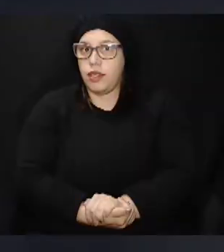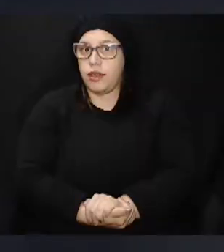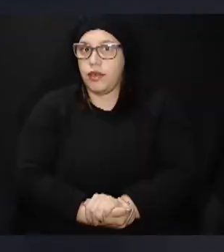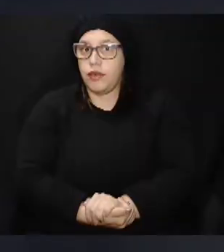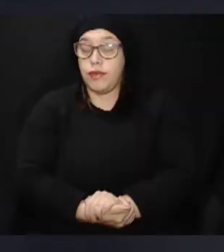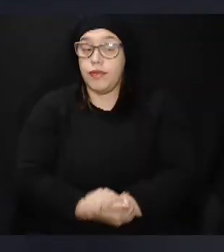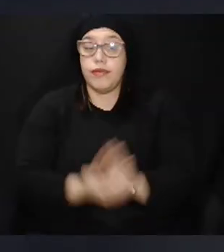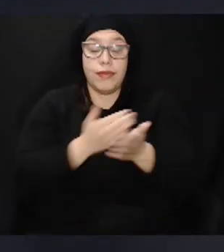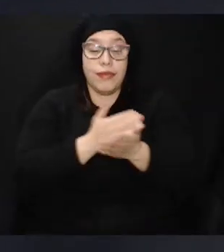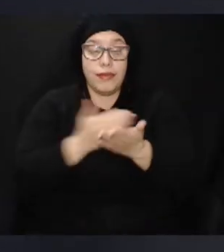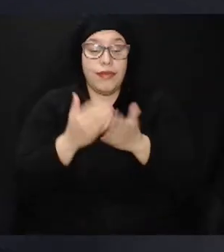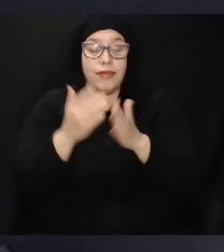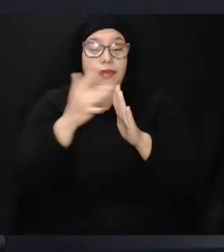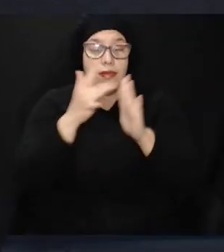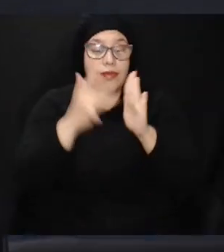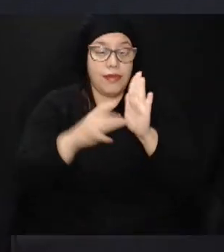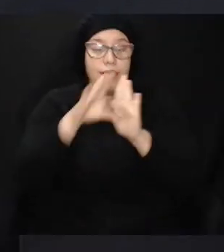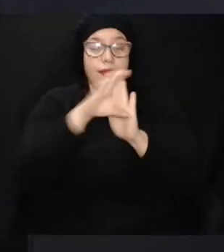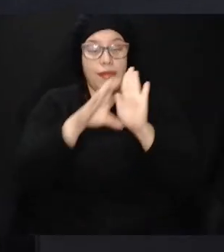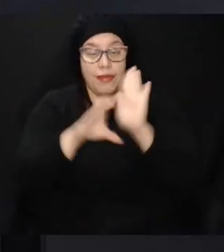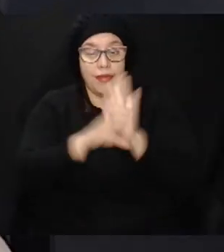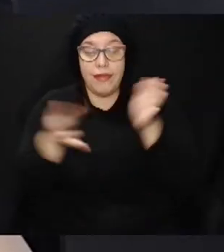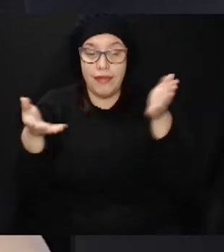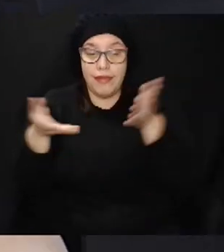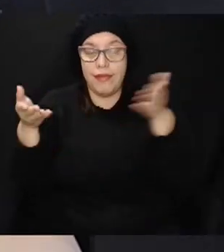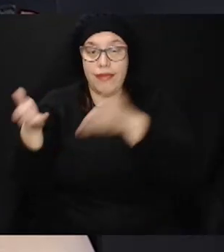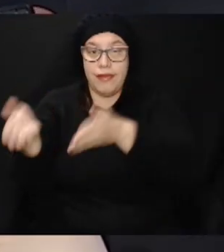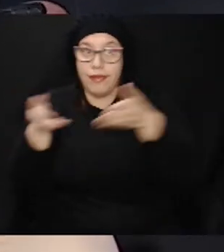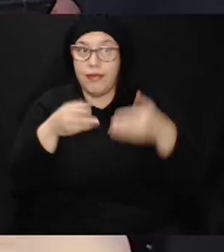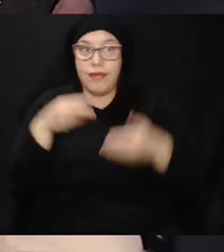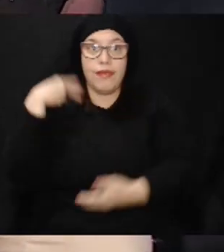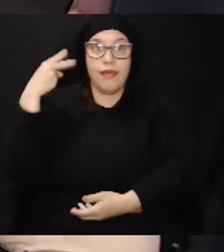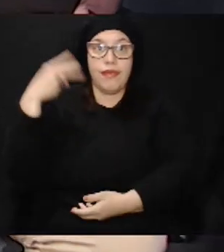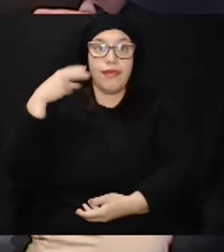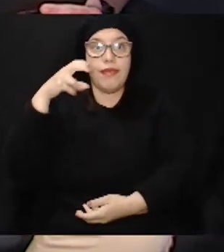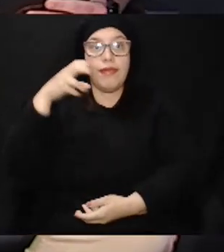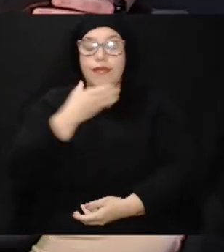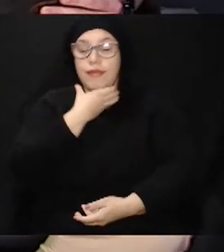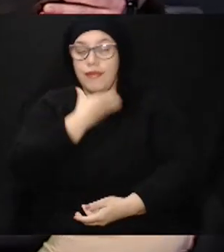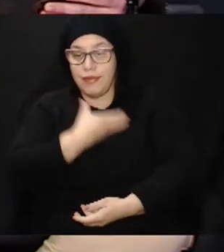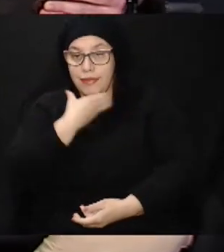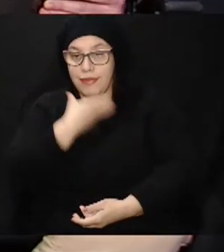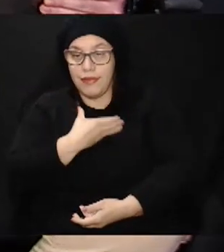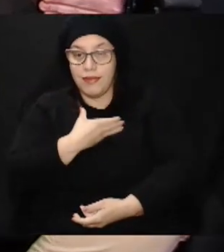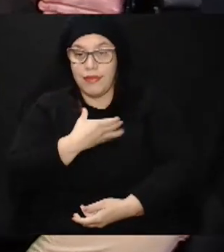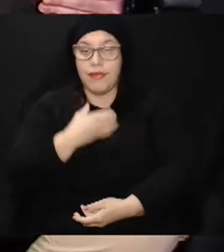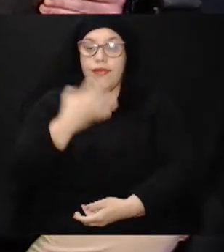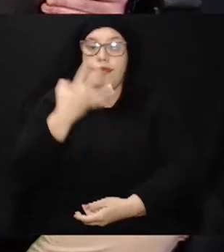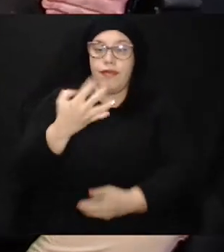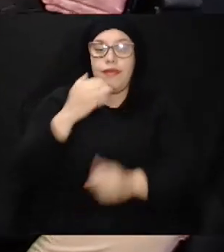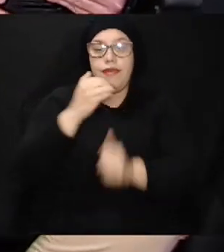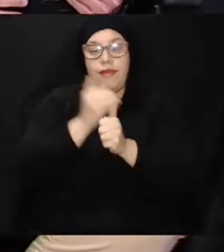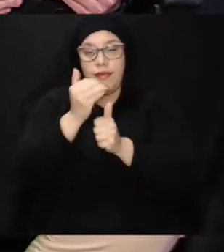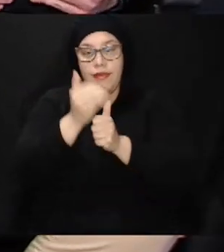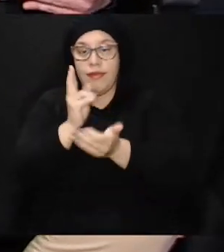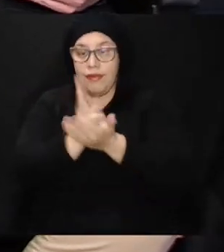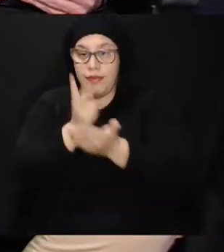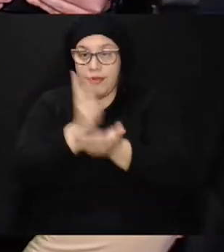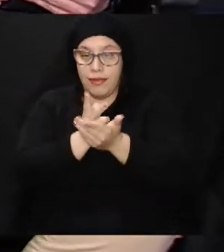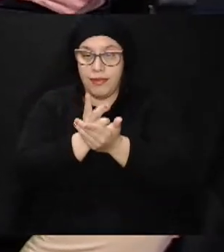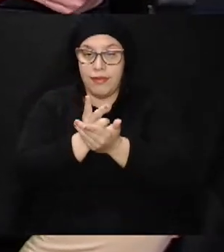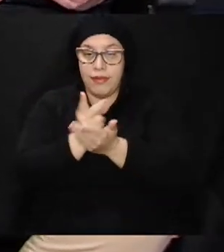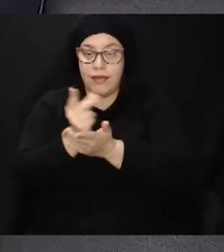Está começando mais um programa em pauta e hoje o nosso convidado é o vereador Carmo Luiz, ele que está no seu 4º mandato consecutivo aqui